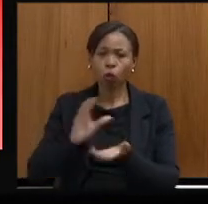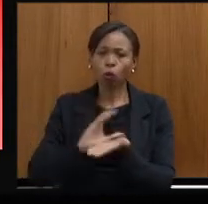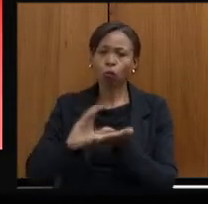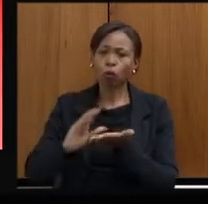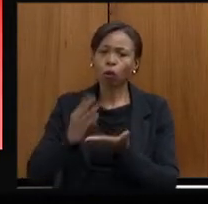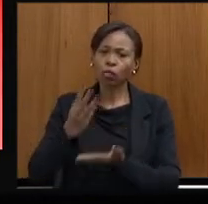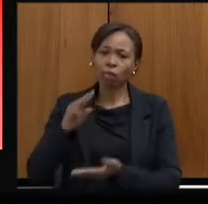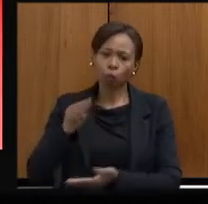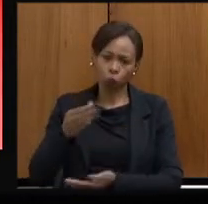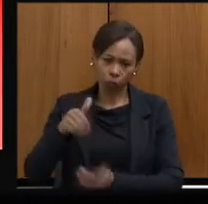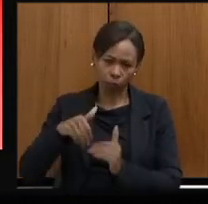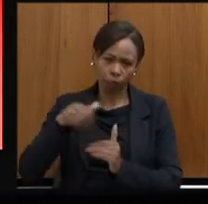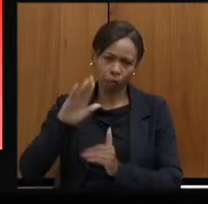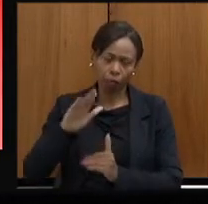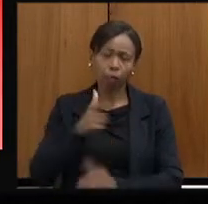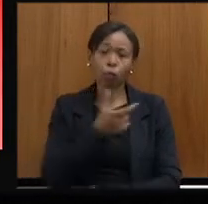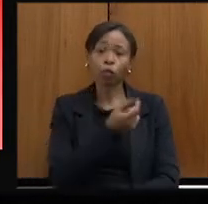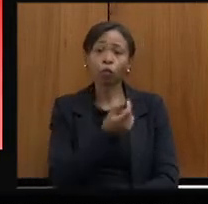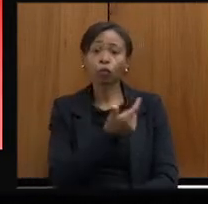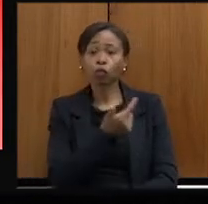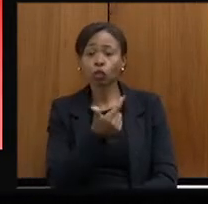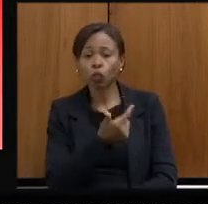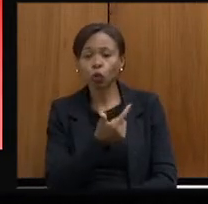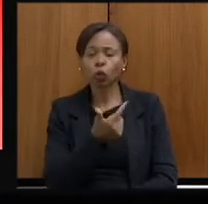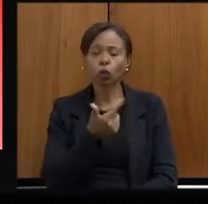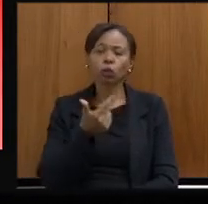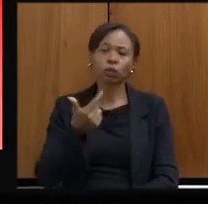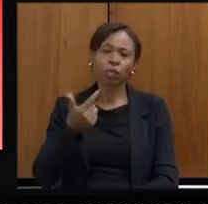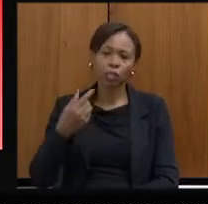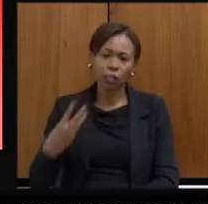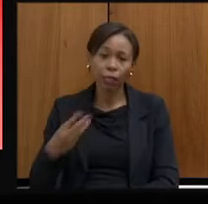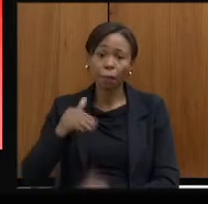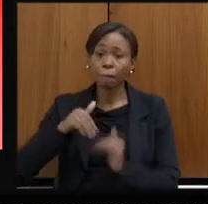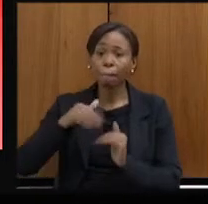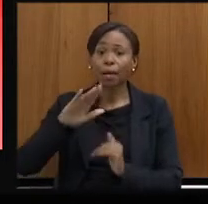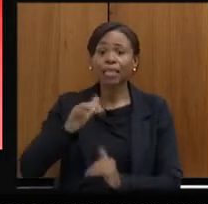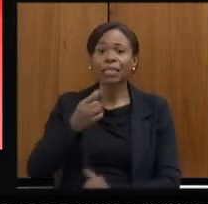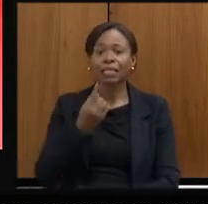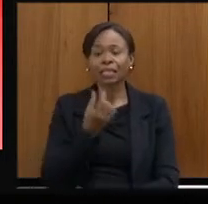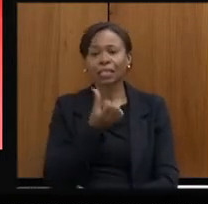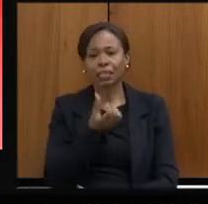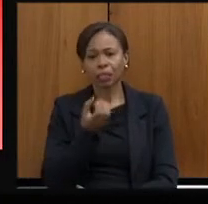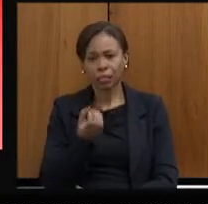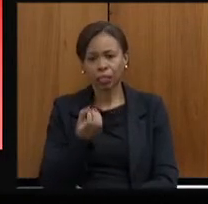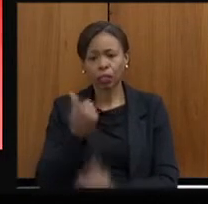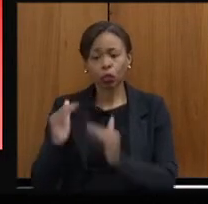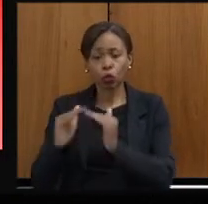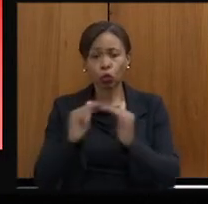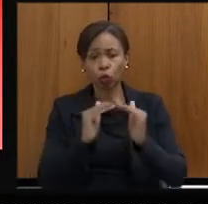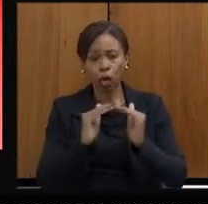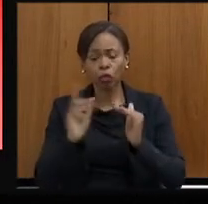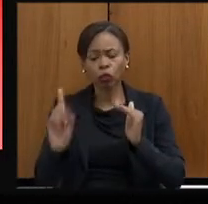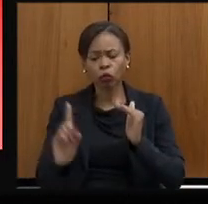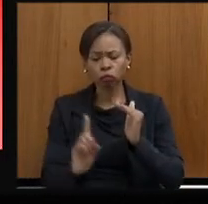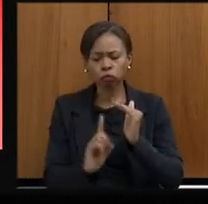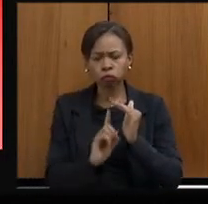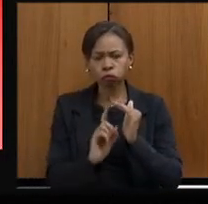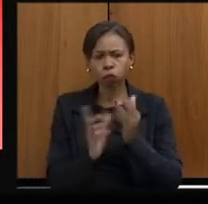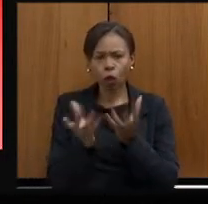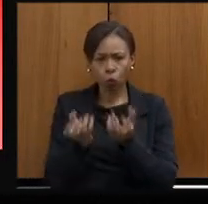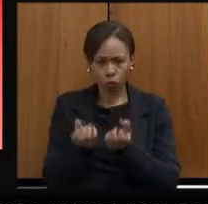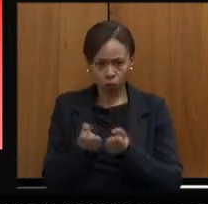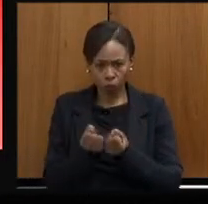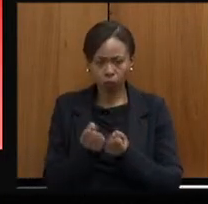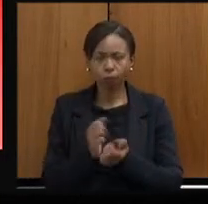para 2022 e 2023, mais de 170 unidades de acolhimento estão previstas. Só